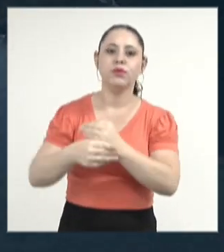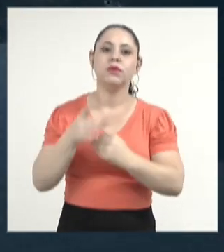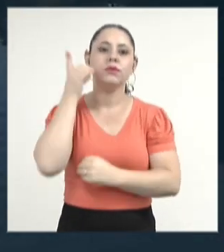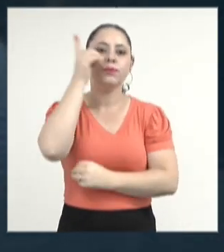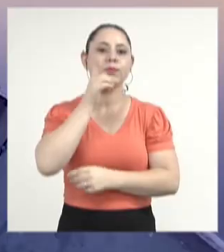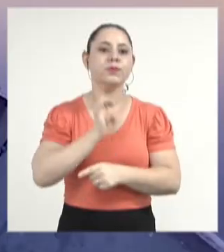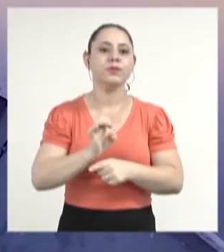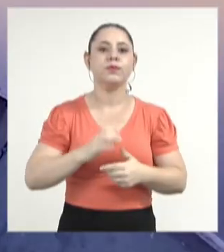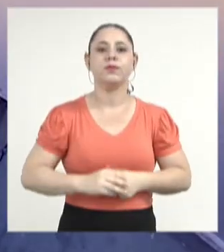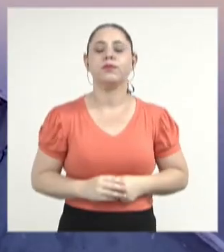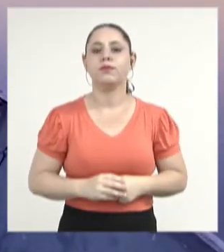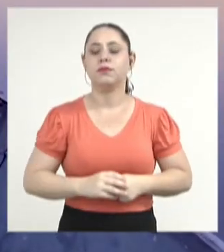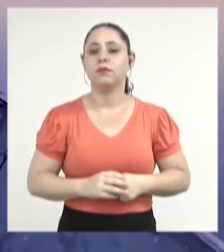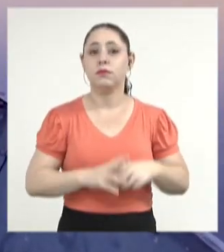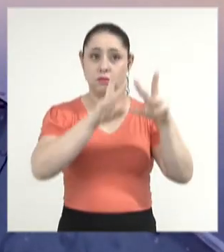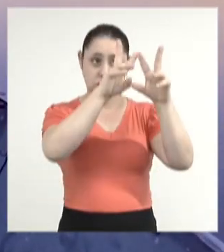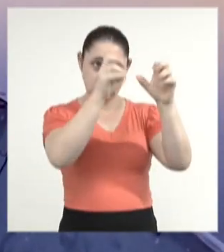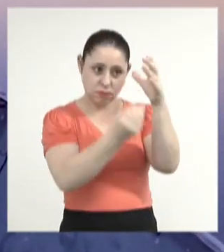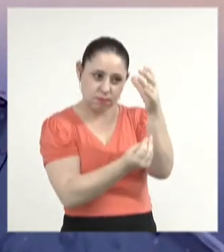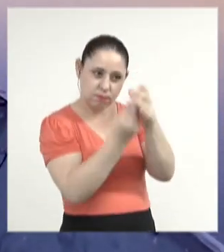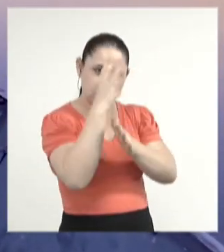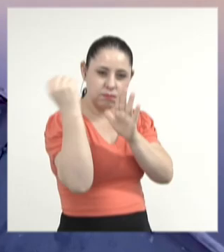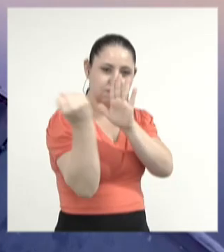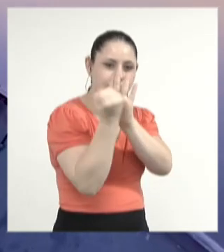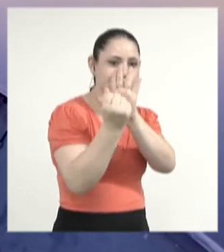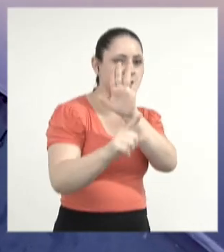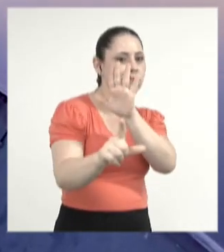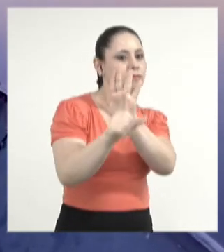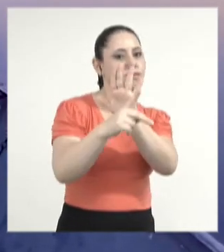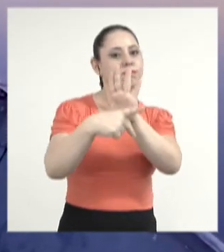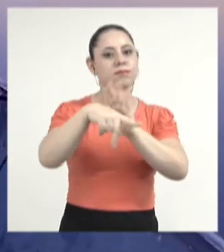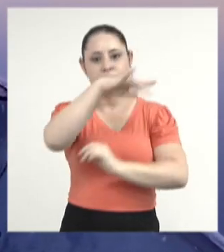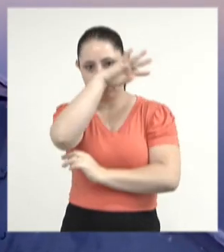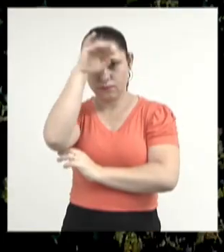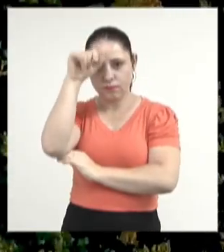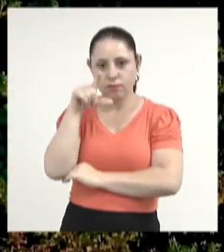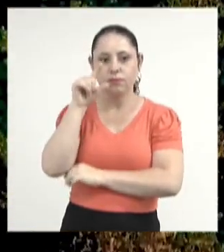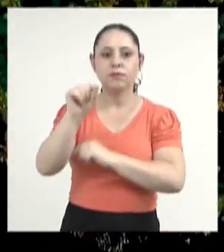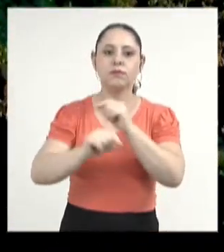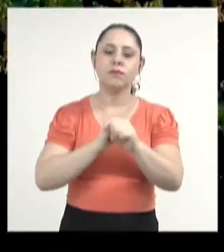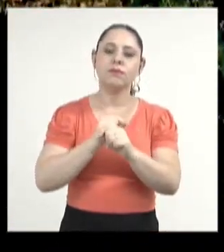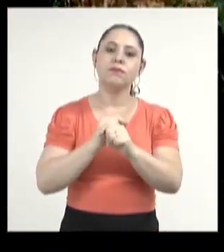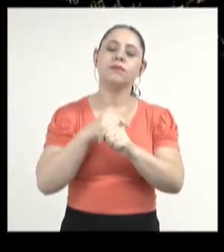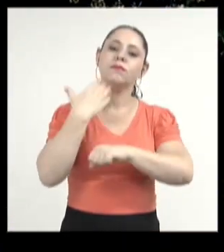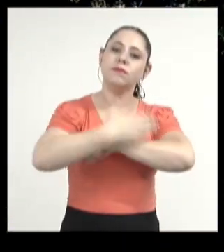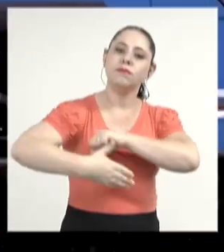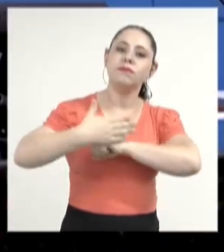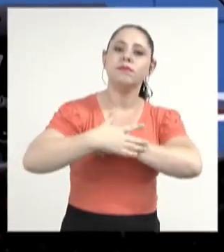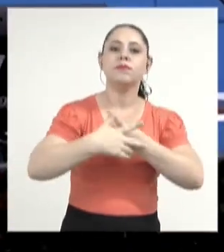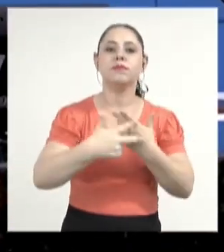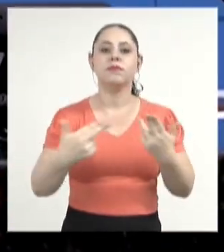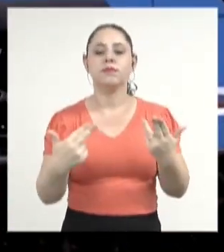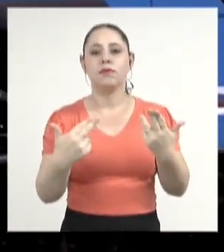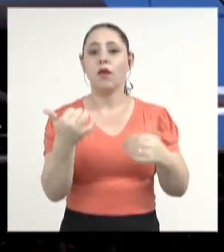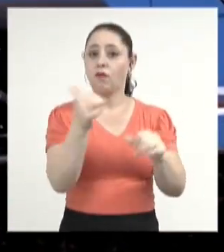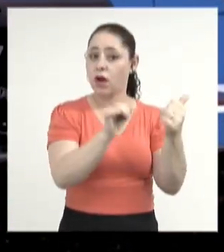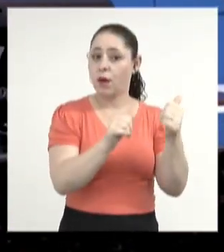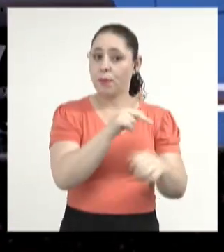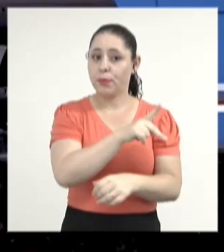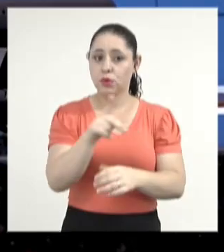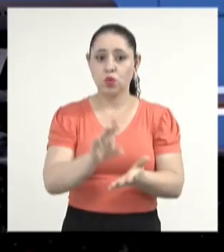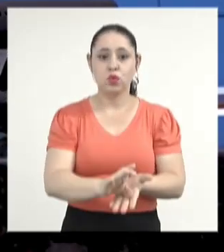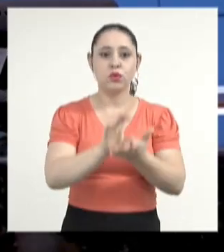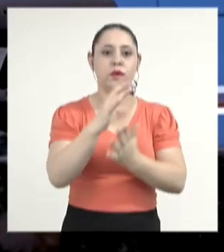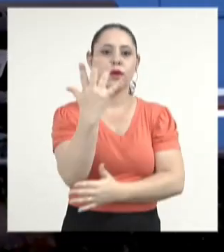deputados estaduais. A matéria cria um marco legal na legislação sul-mato-grossense na proteção do bioma. Na avaliação do presidente